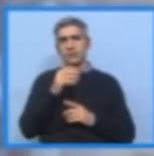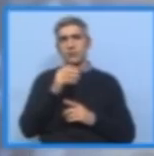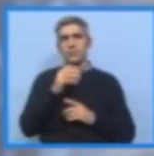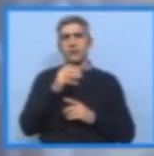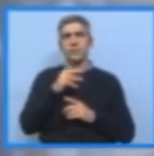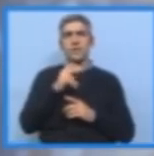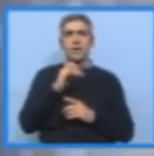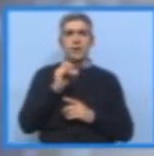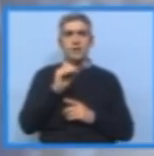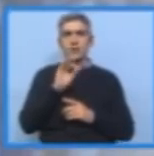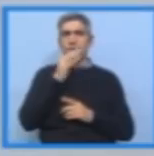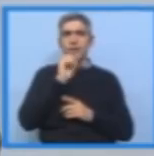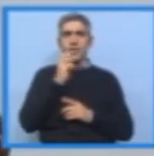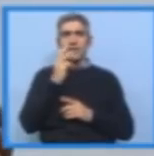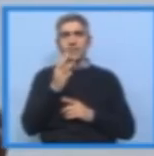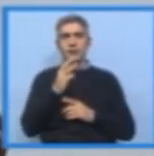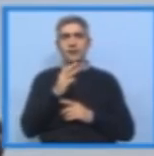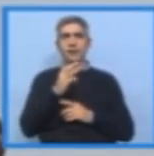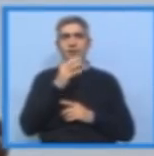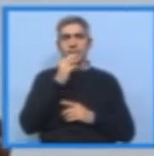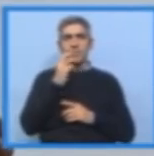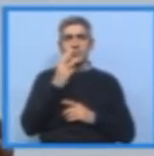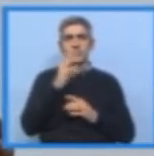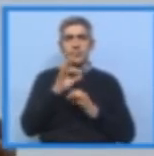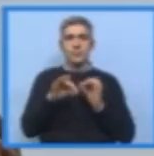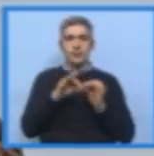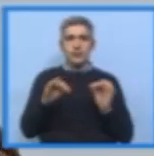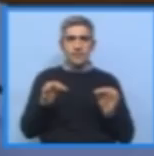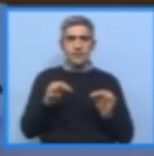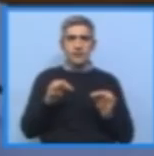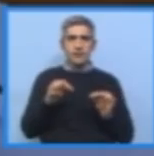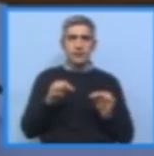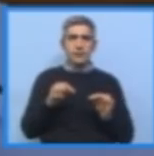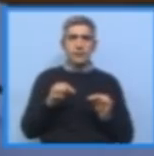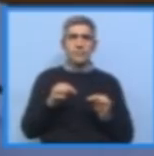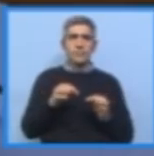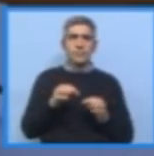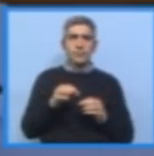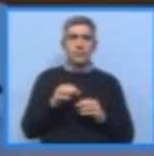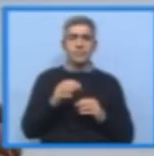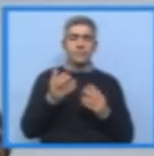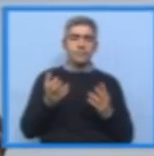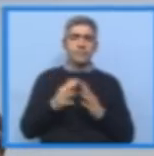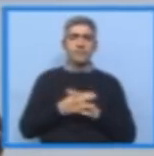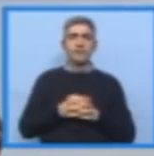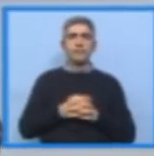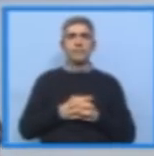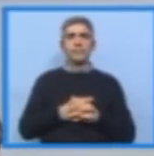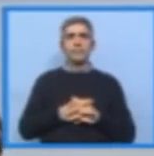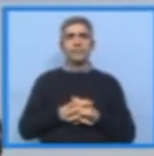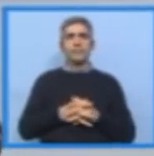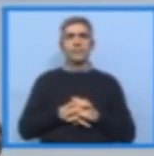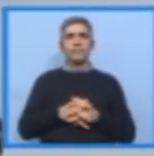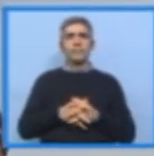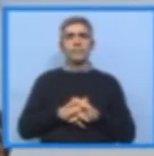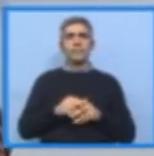é? Pois não fala. Fala é de 3 presentes, ouro, incenso e mirra. E então, pronto, e lá está,